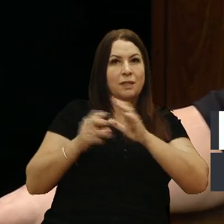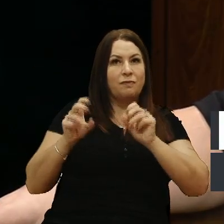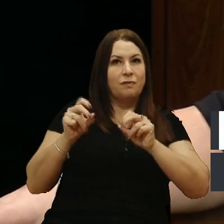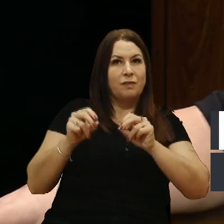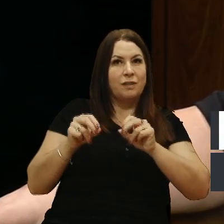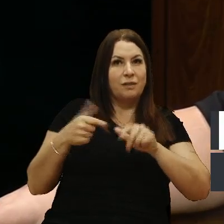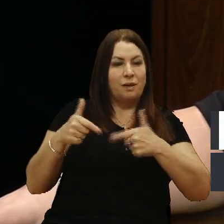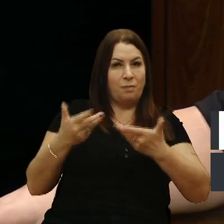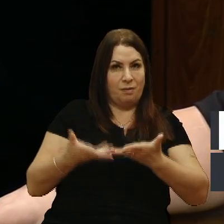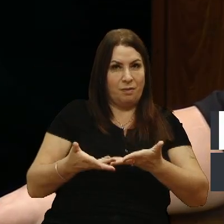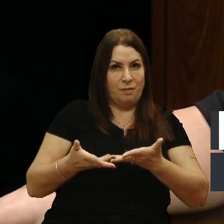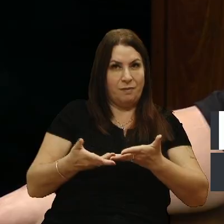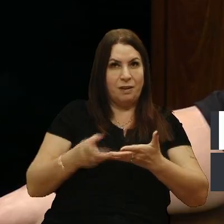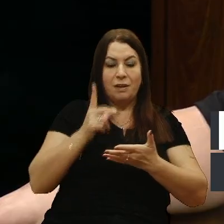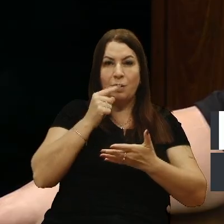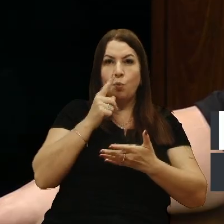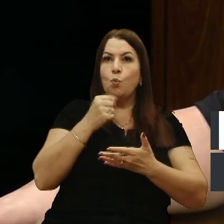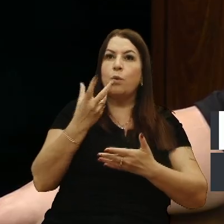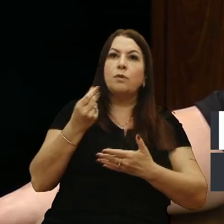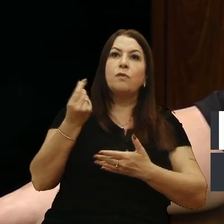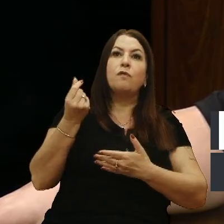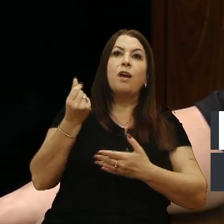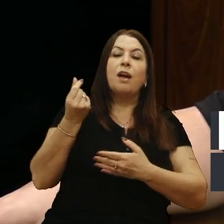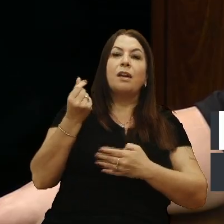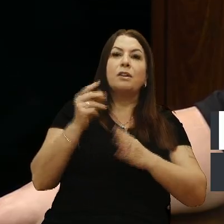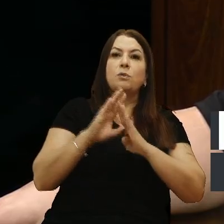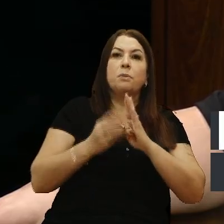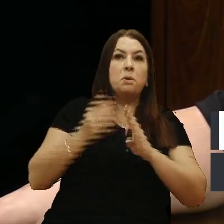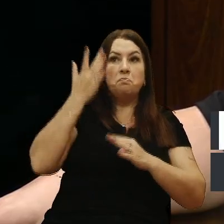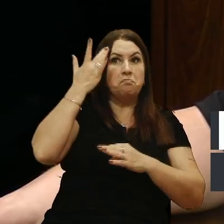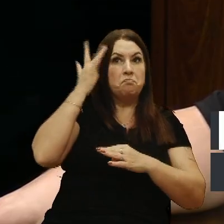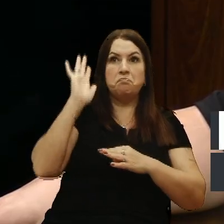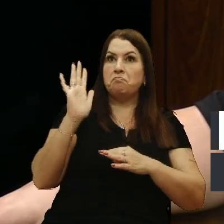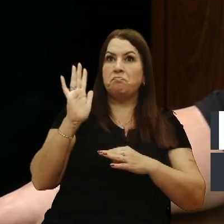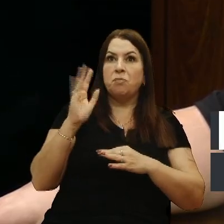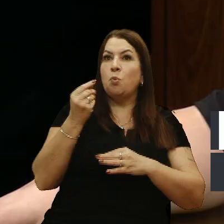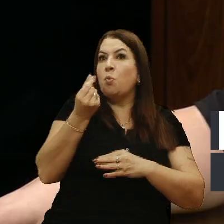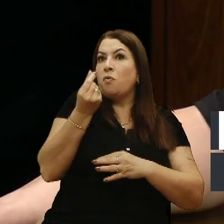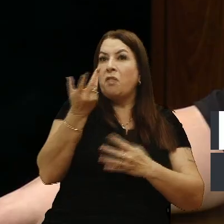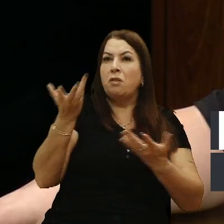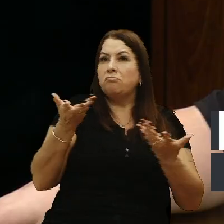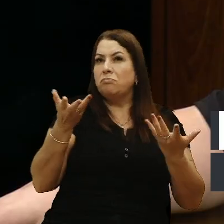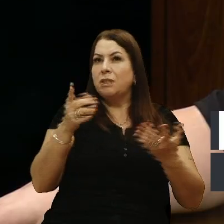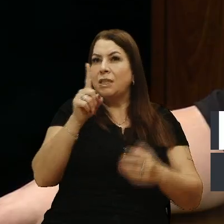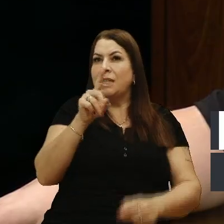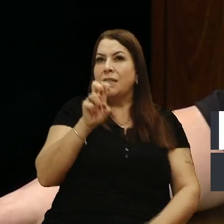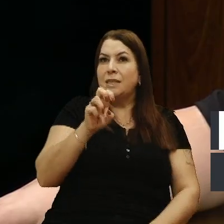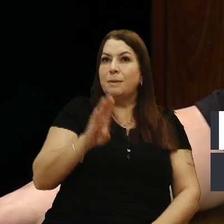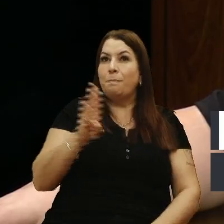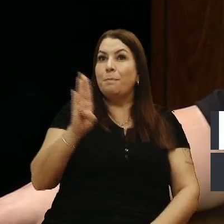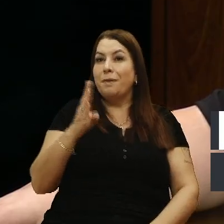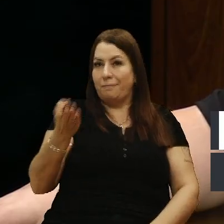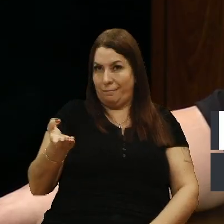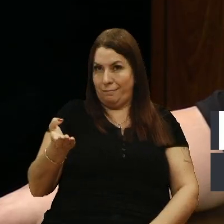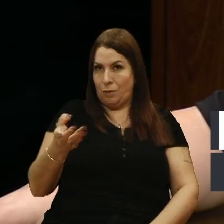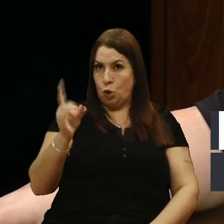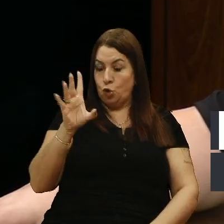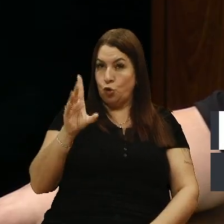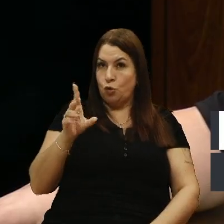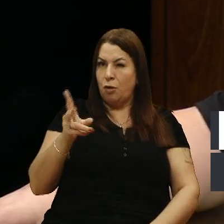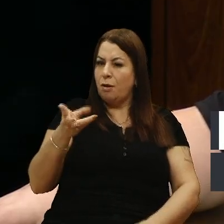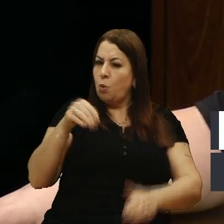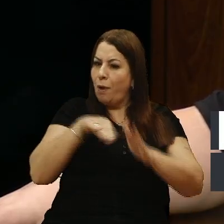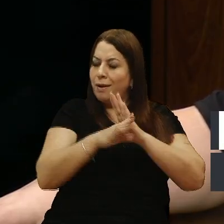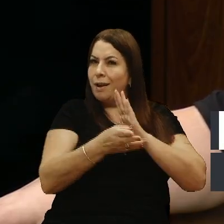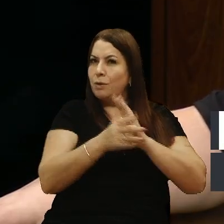do serviço de água. Quanto que vale o SAMAI? Não sei. Quanto que é o valor previsto? 15 bilhões. Só em caixa deve ter